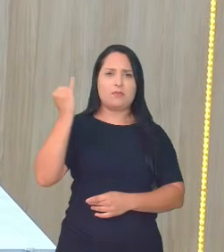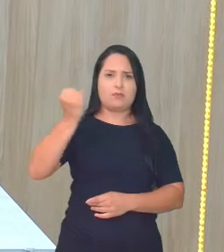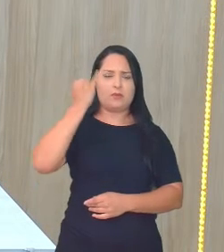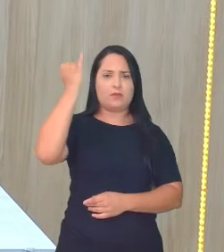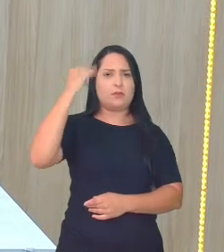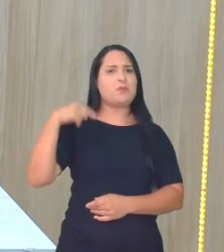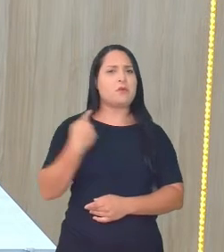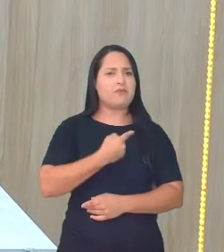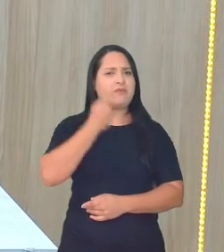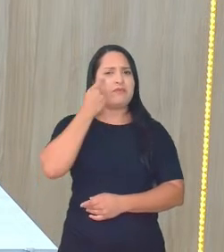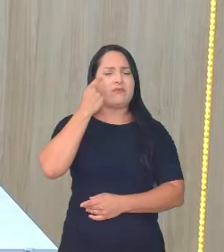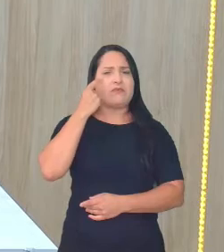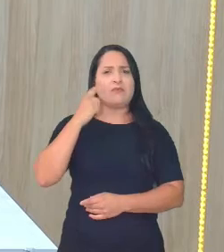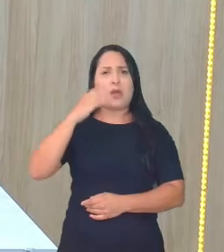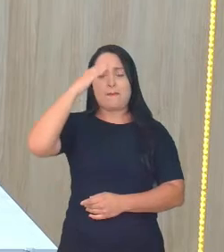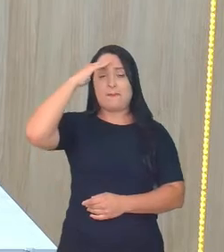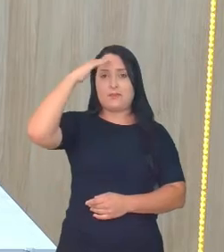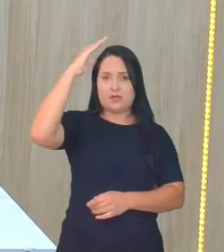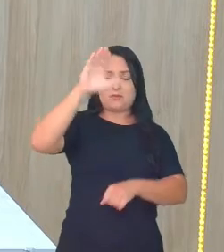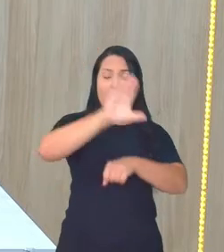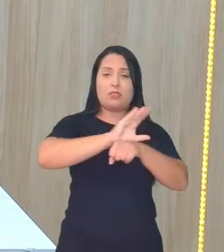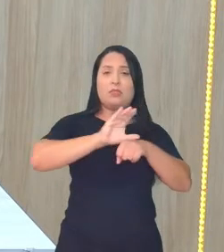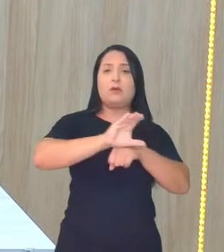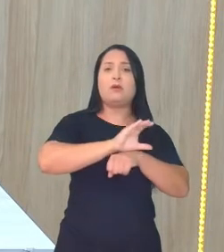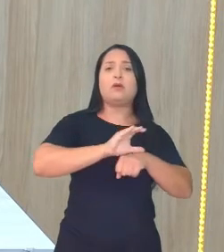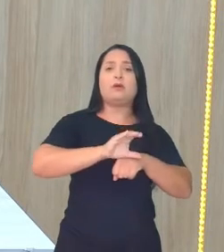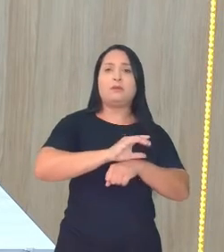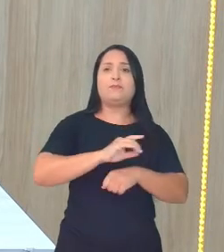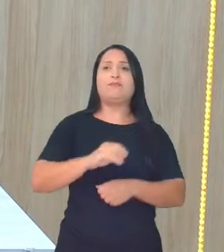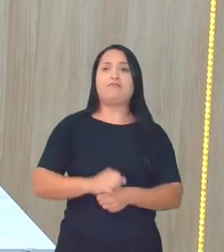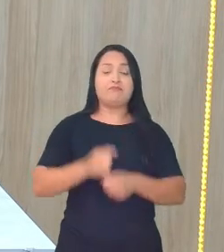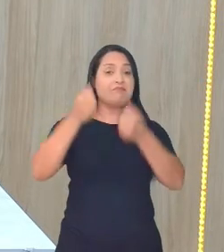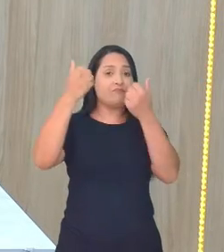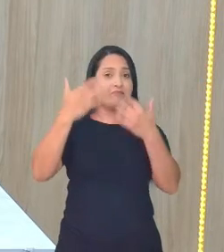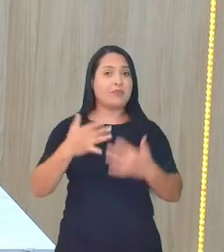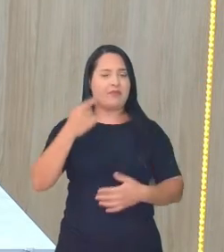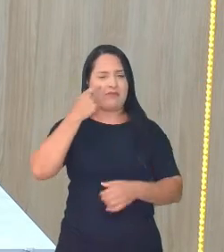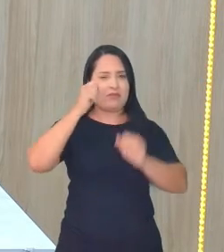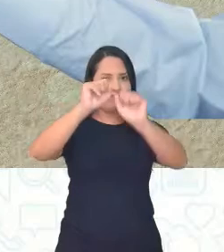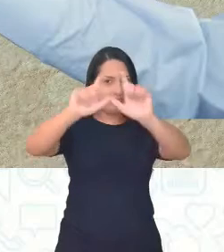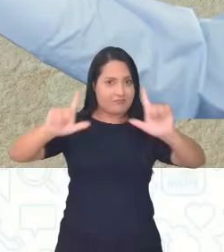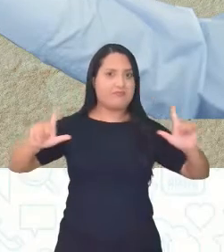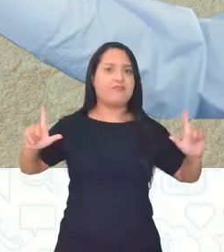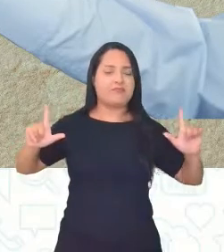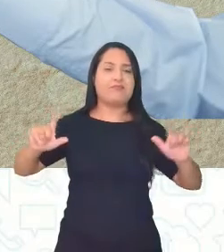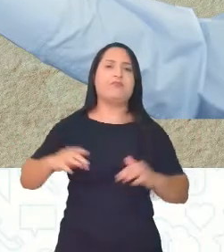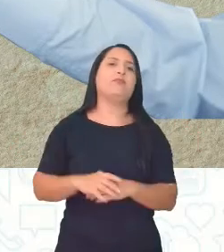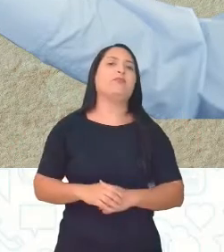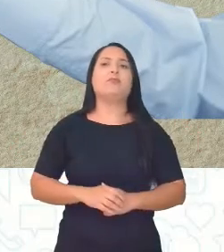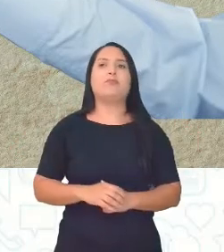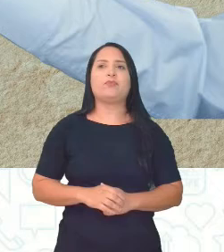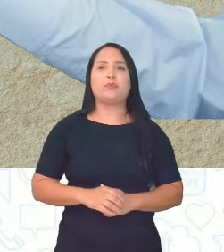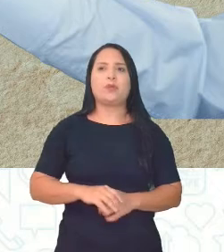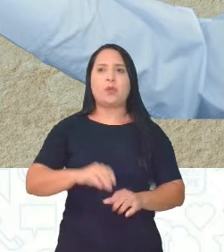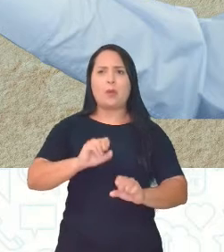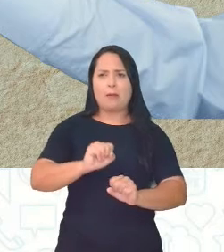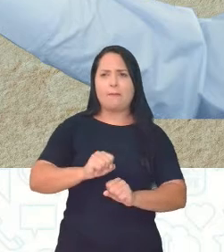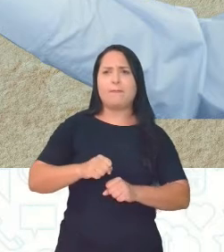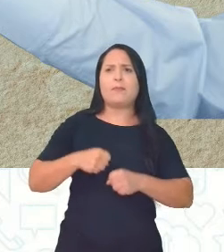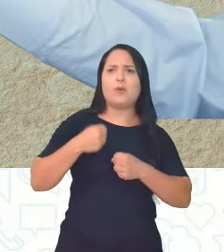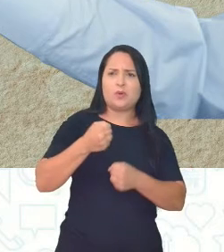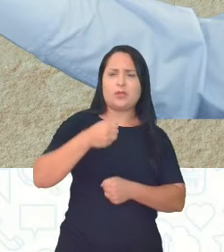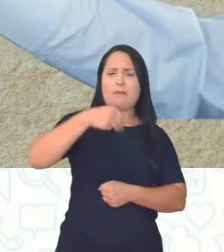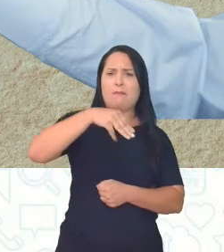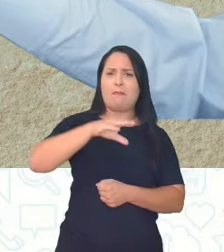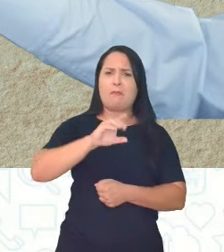ponto, eixo principal aí da Constituição, foi a seguinte, olha só em tela cheia. O poder moderador que a